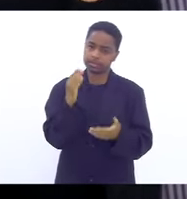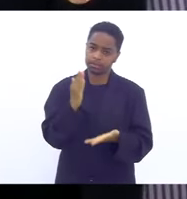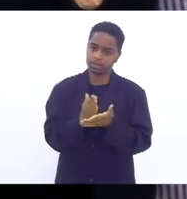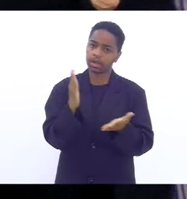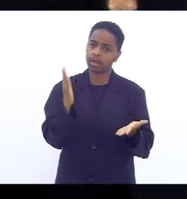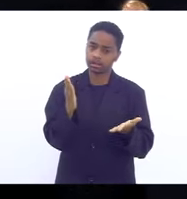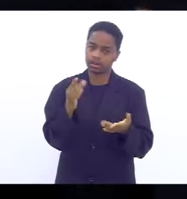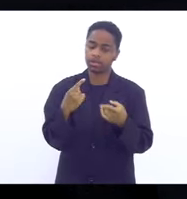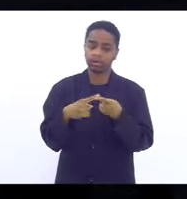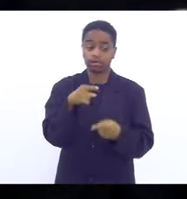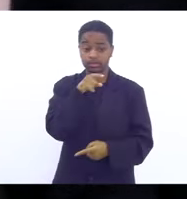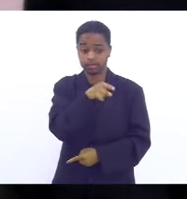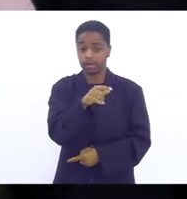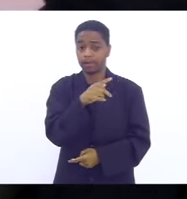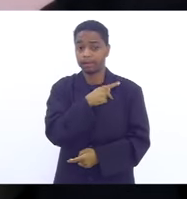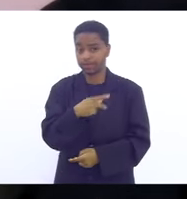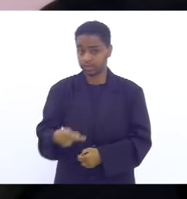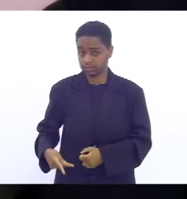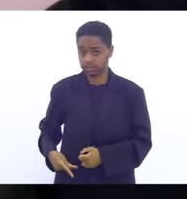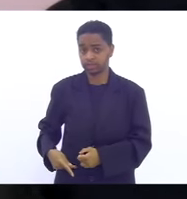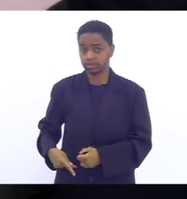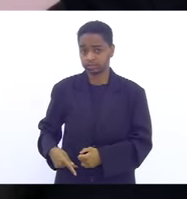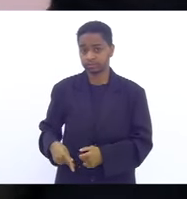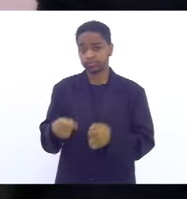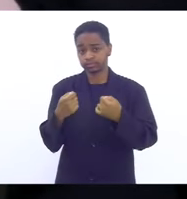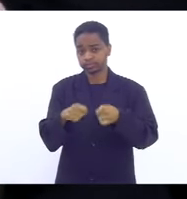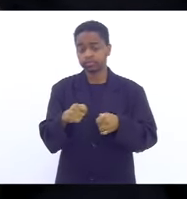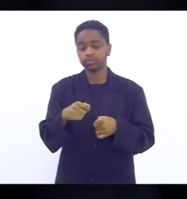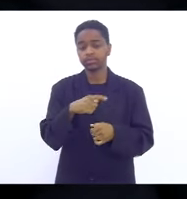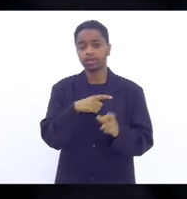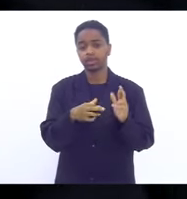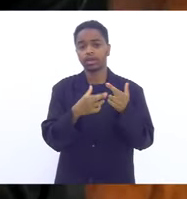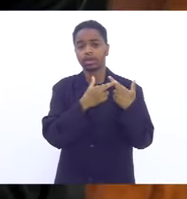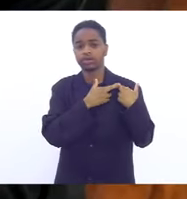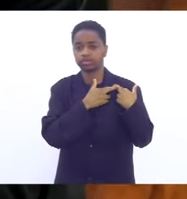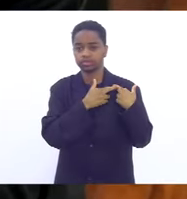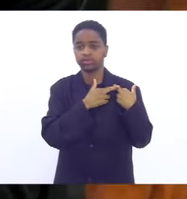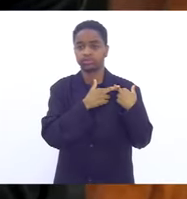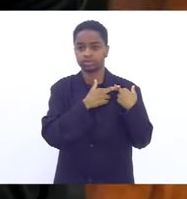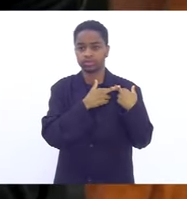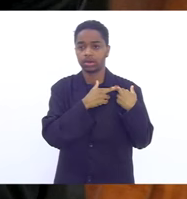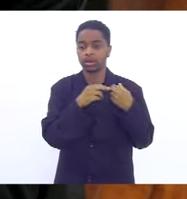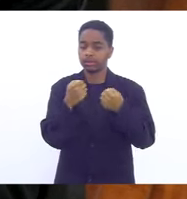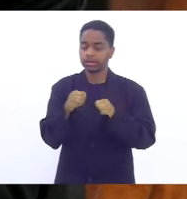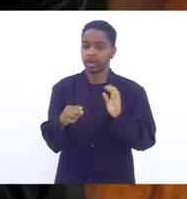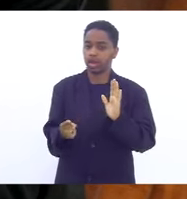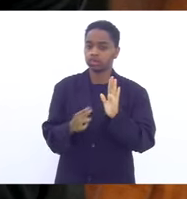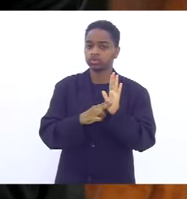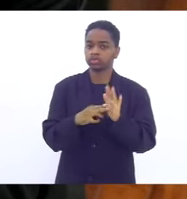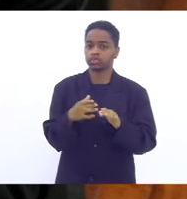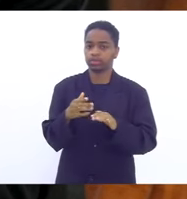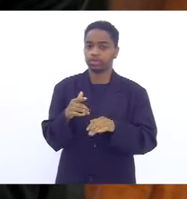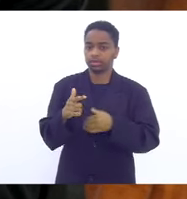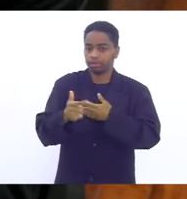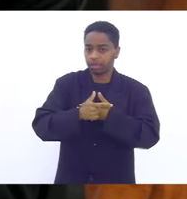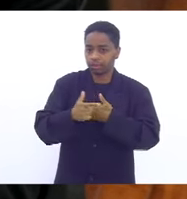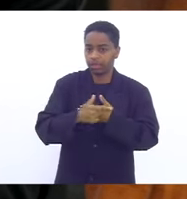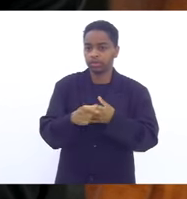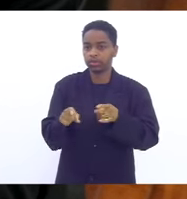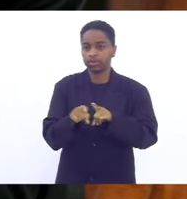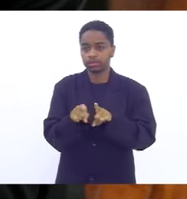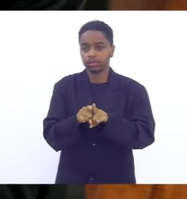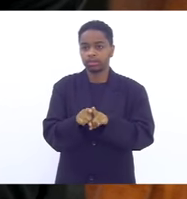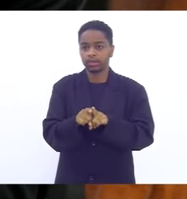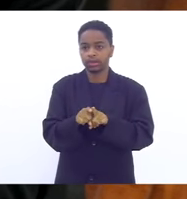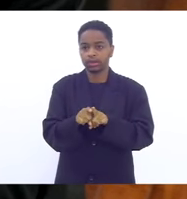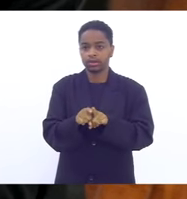como presidente, né, a senhora tem que ter essa responsabilidade de assumir o papel e contar com a gente aqui